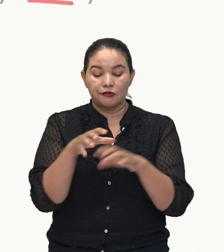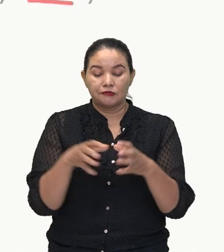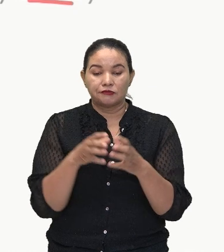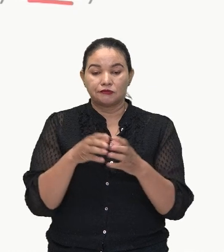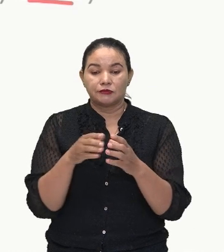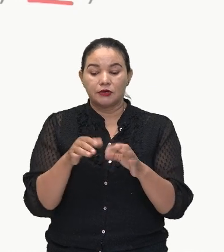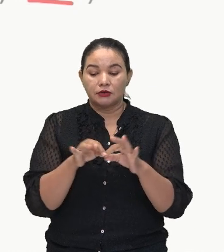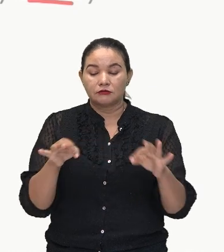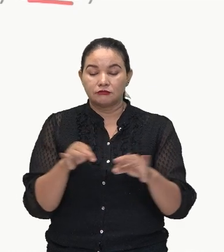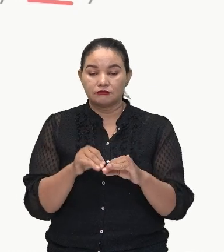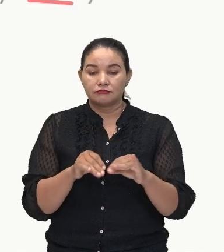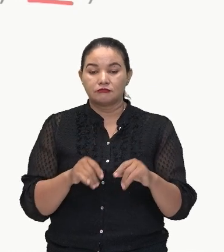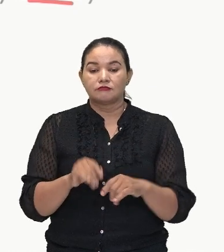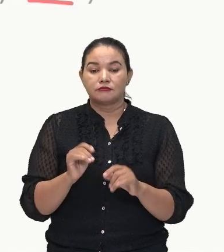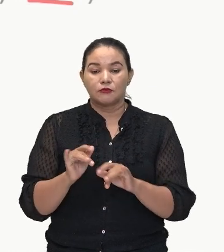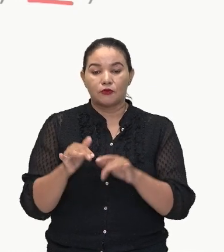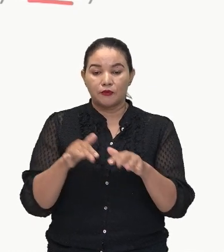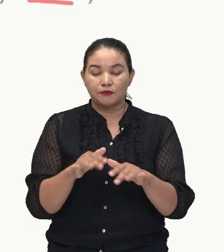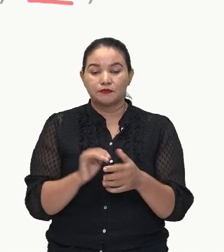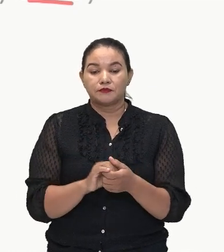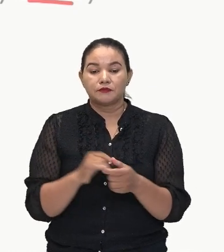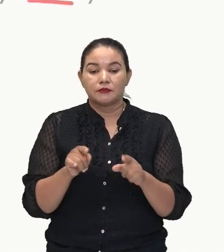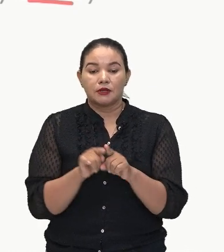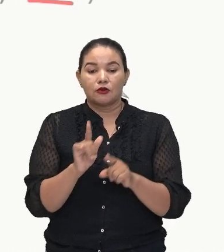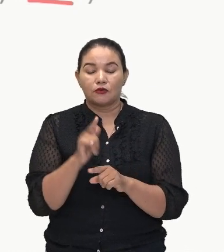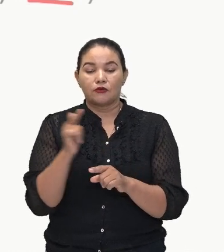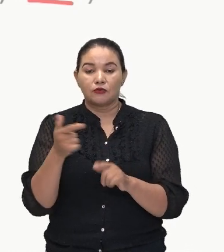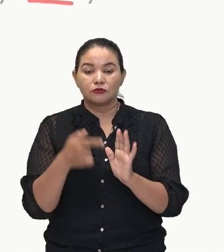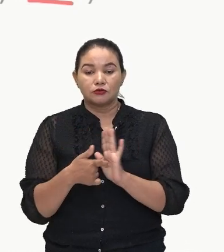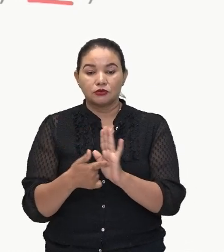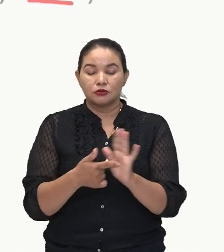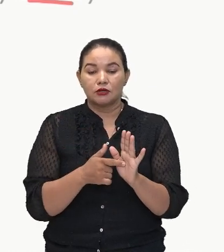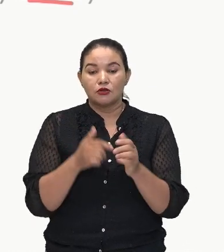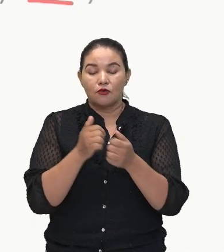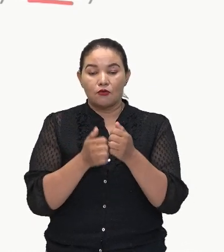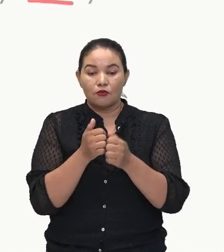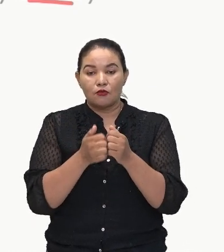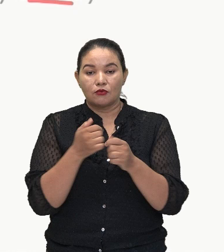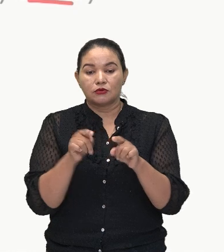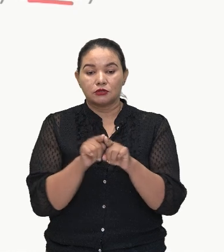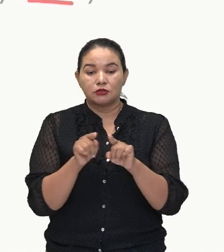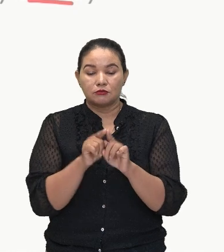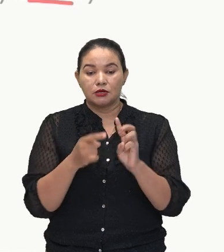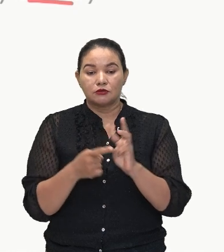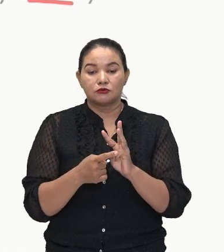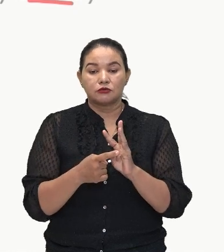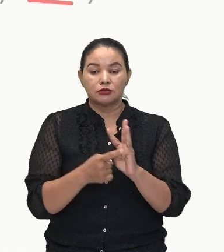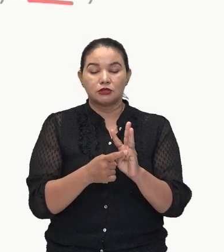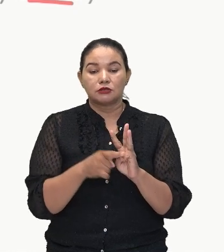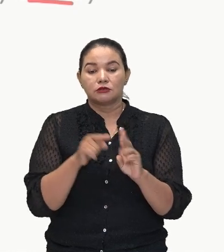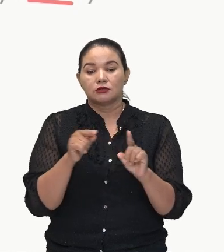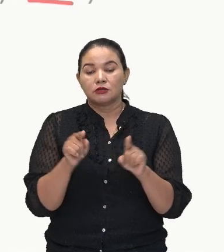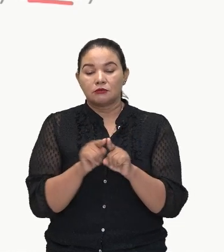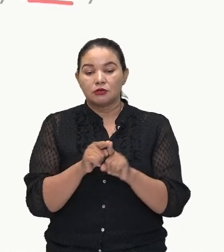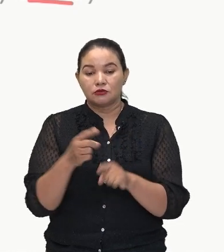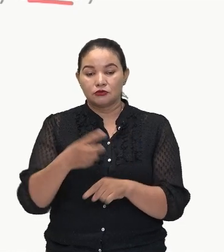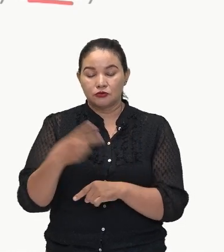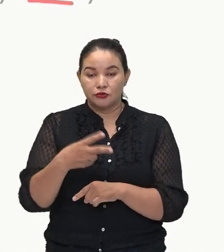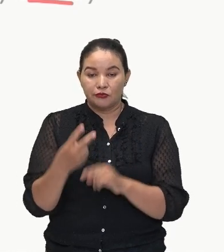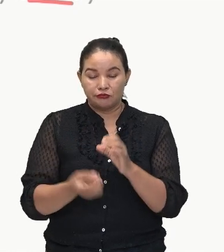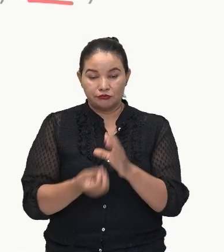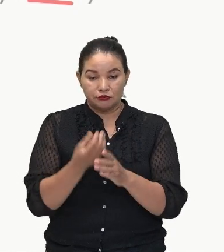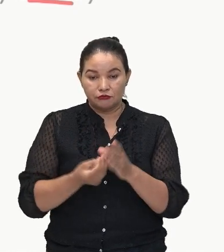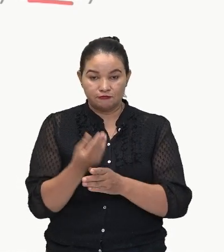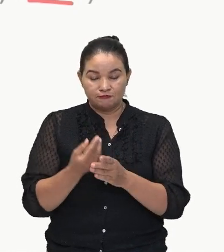território. Sendo que ainda tem um destaque para o arroz e para o trigo, no qual a Índia é o segundo maior produtor